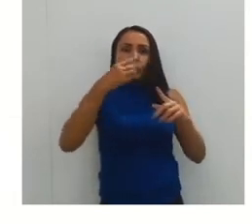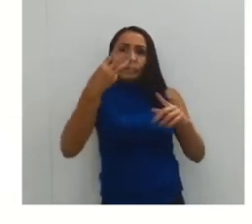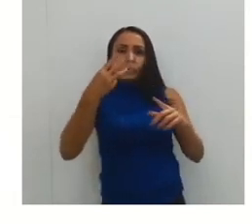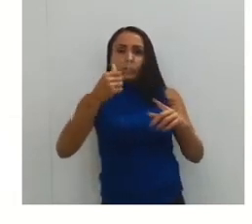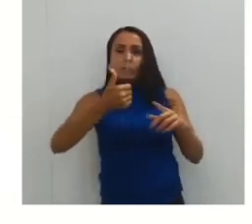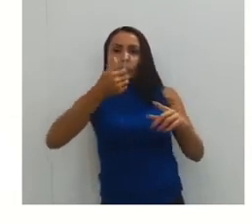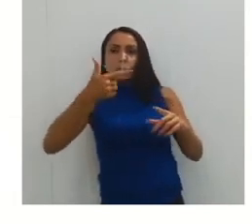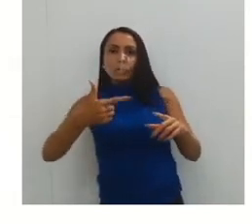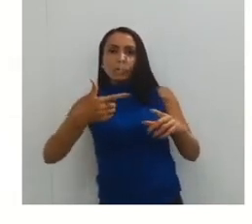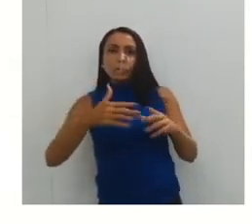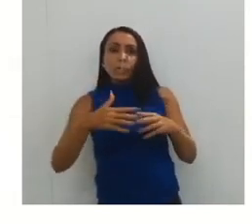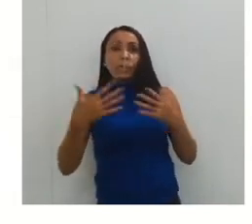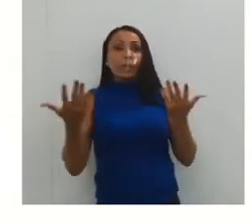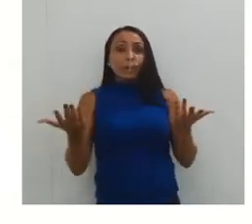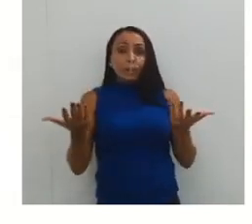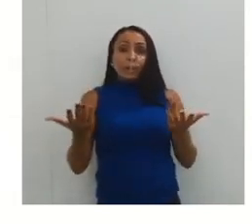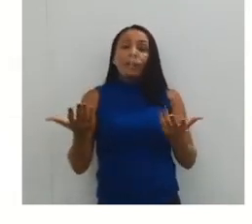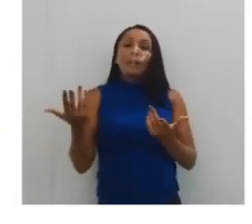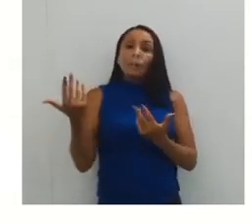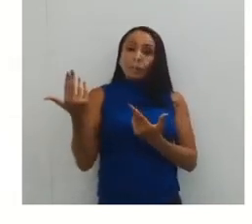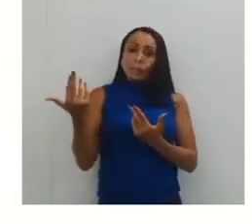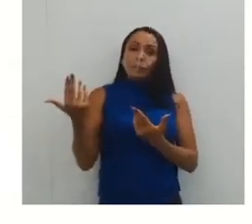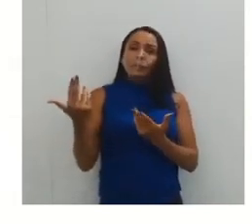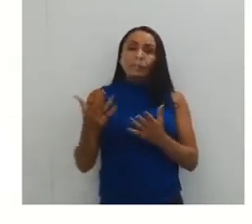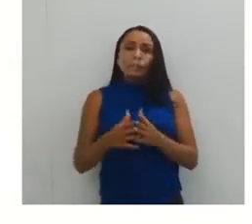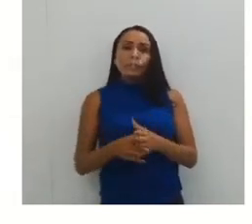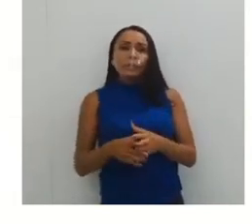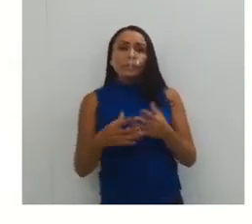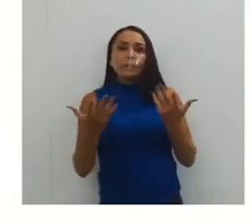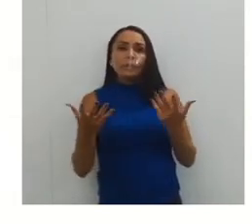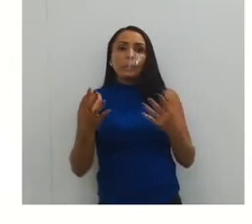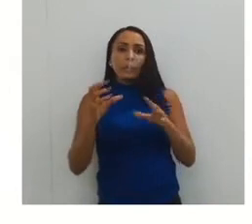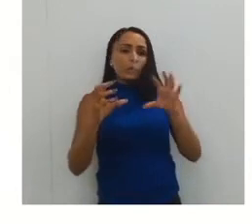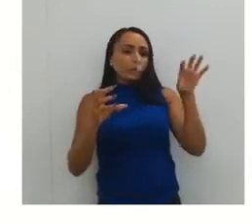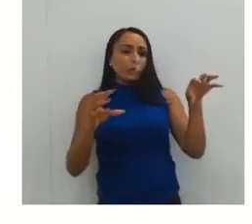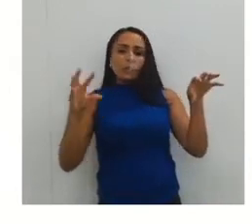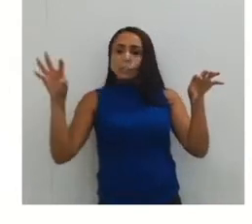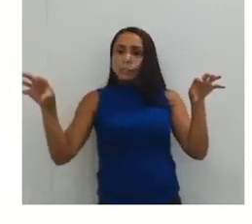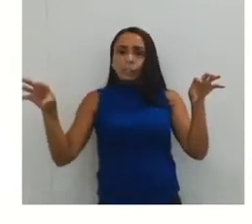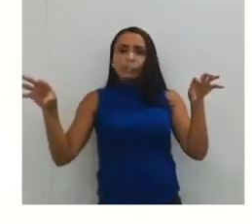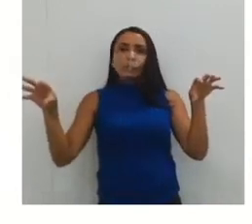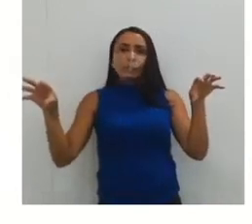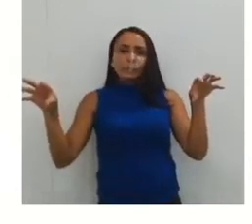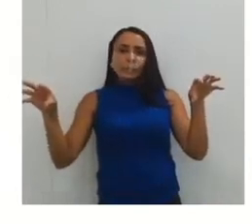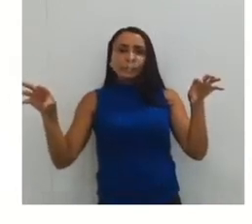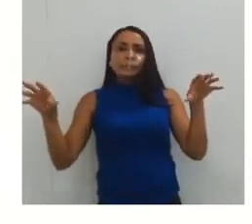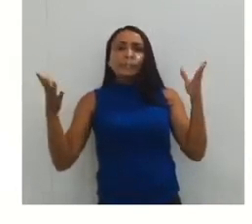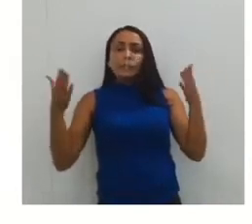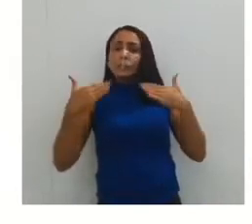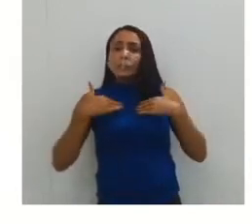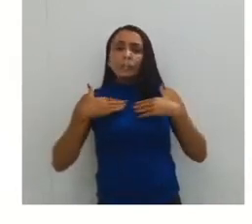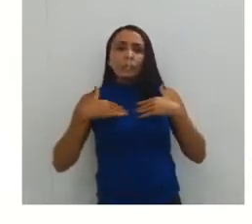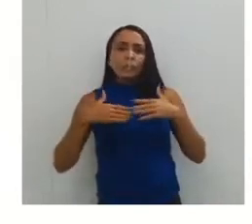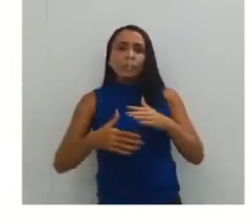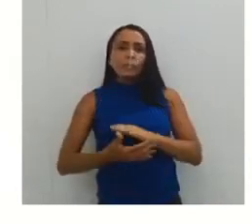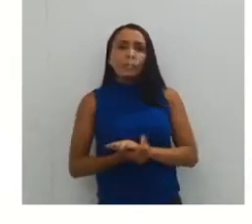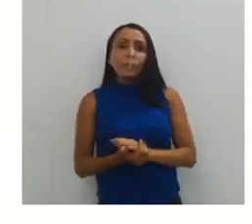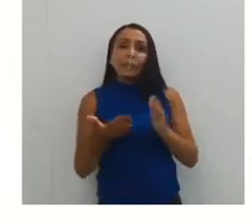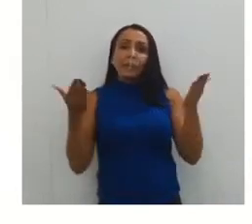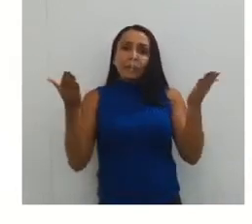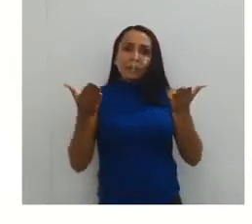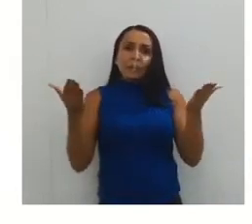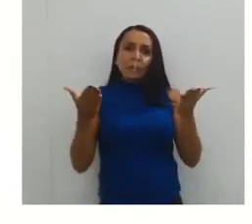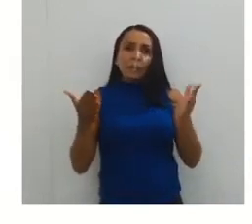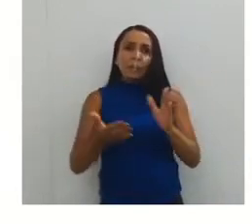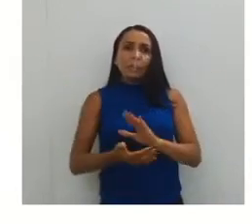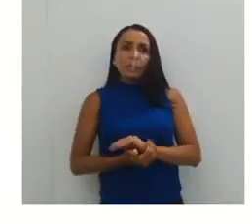Opa, bateu. Se bateu o meio, a gente pega as pontas. Pegou as pontas, tranquilo. E agora o sinalzinho